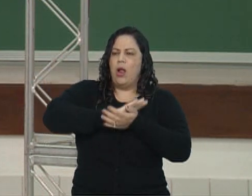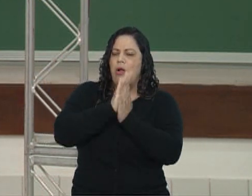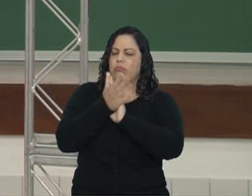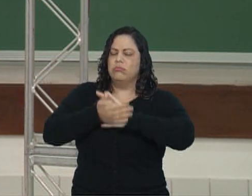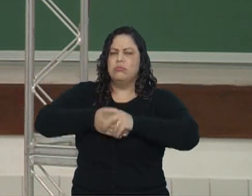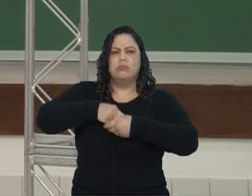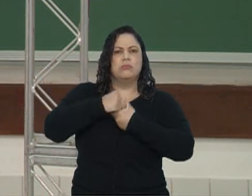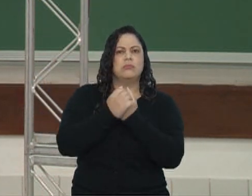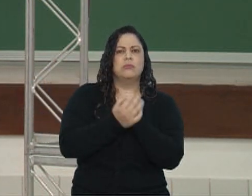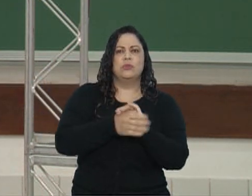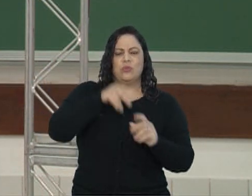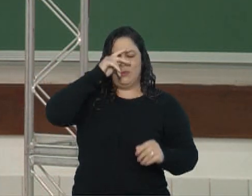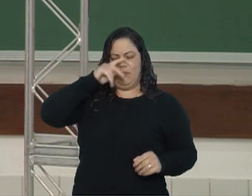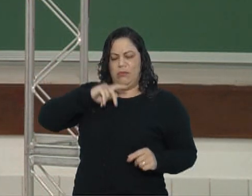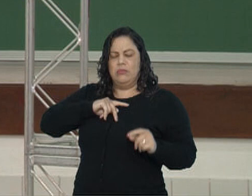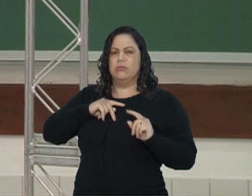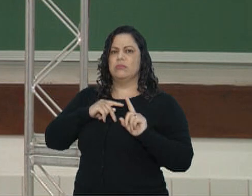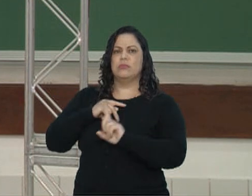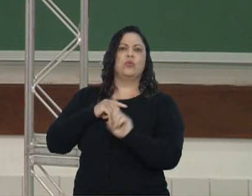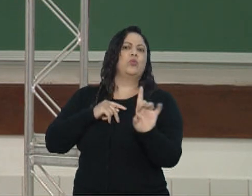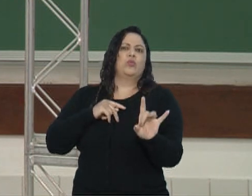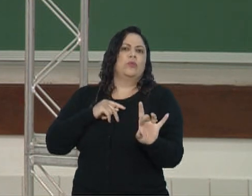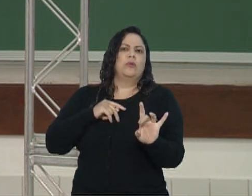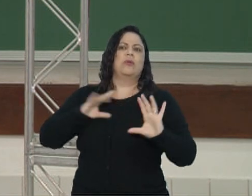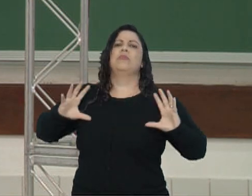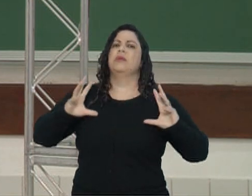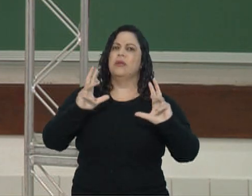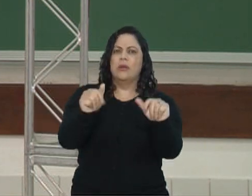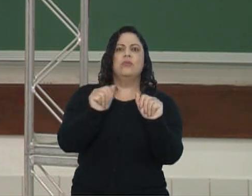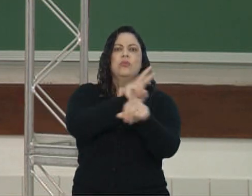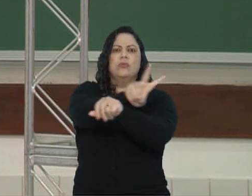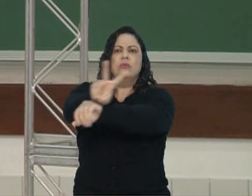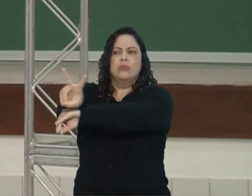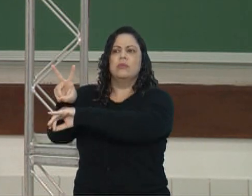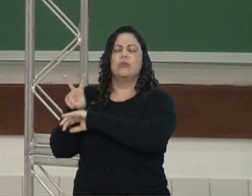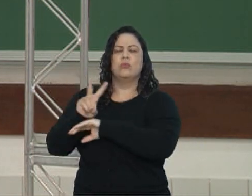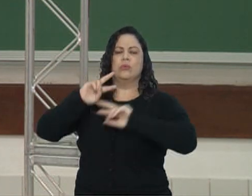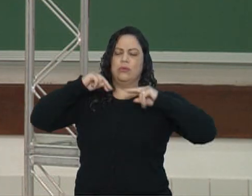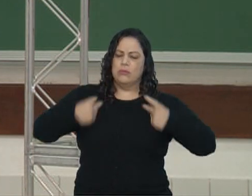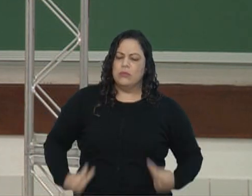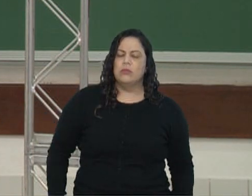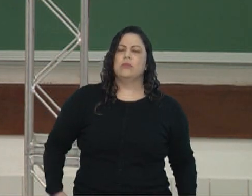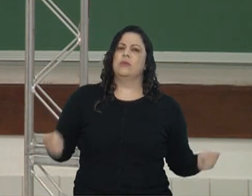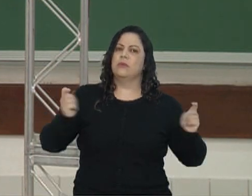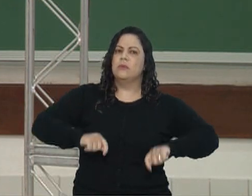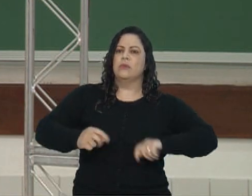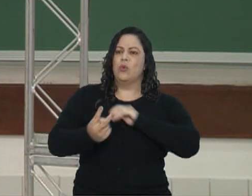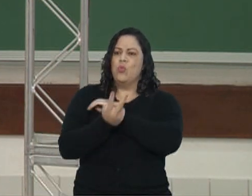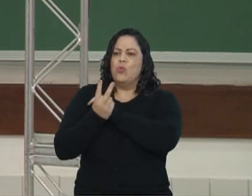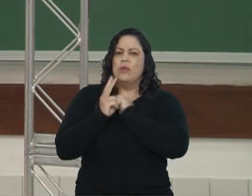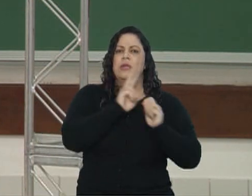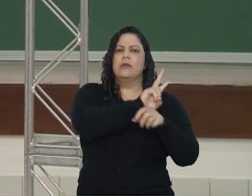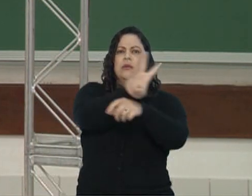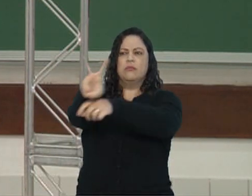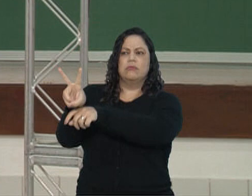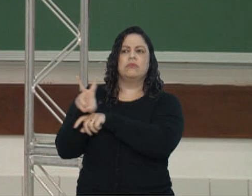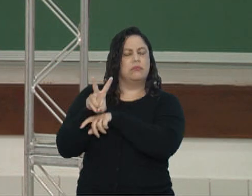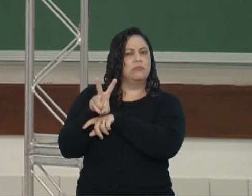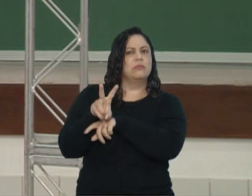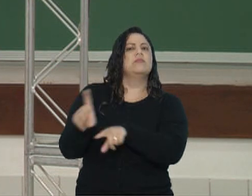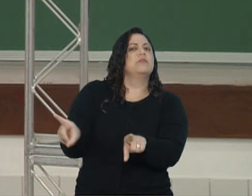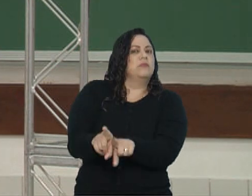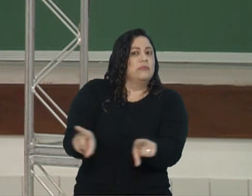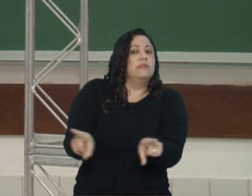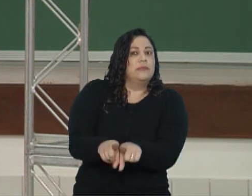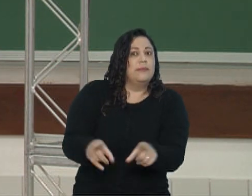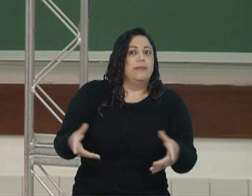não é simplesmente para você, é para todos. Né? É uma questão de humanidade, é de cuidar de si e principalmente do próximo. Né?